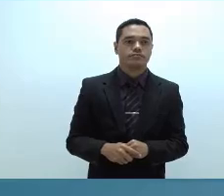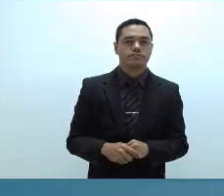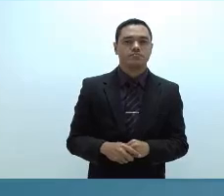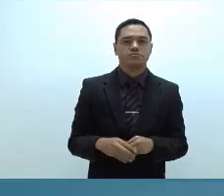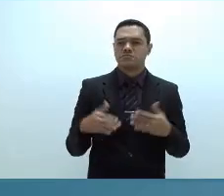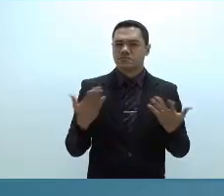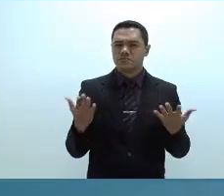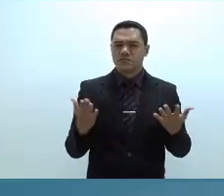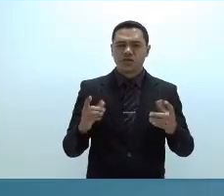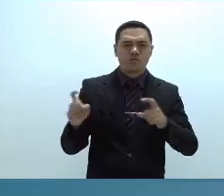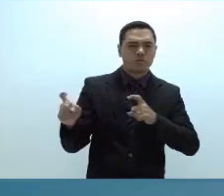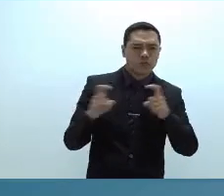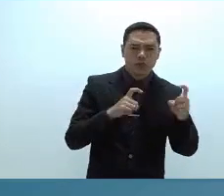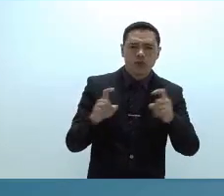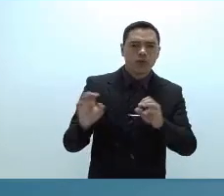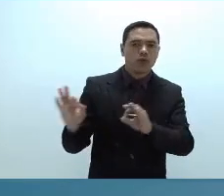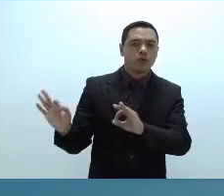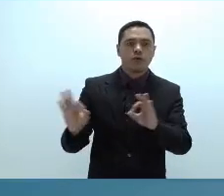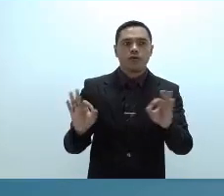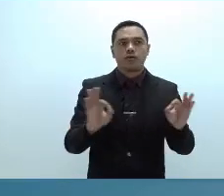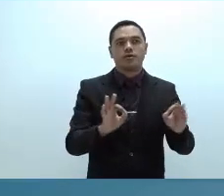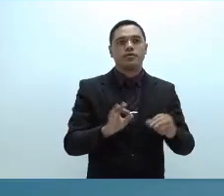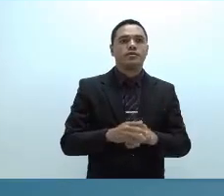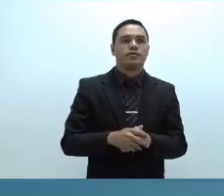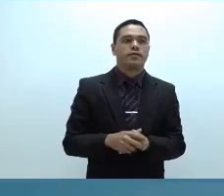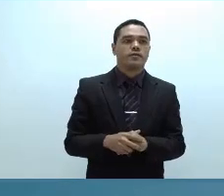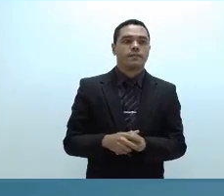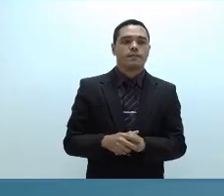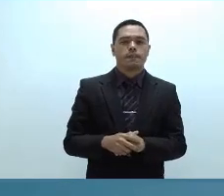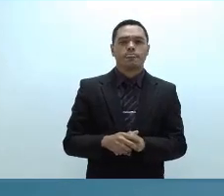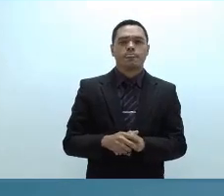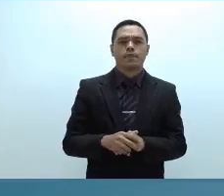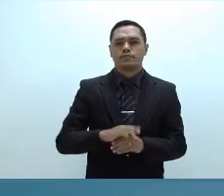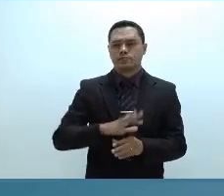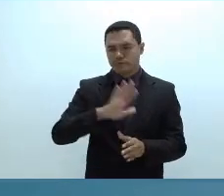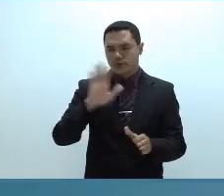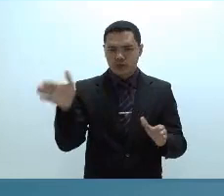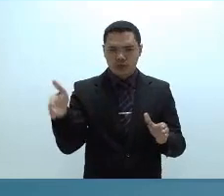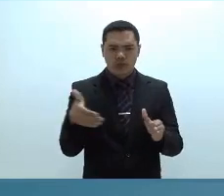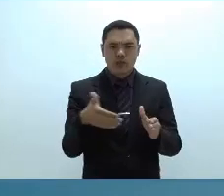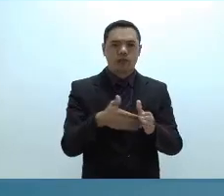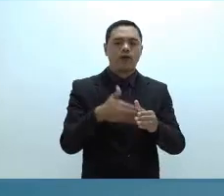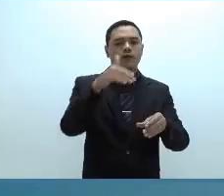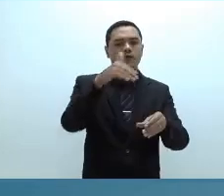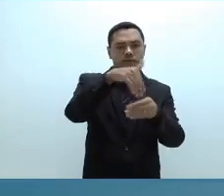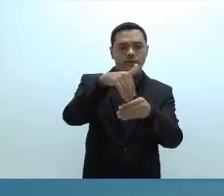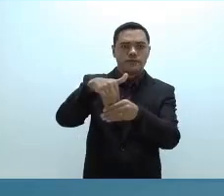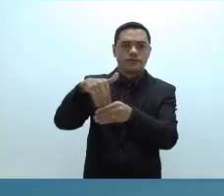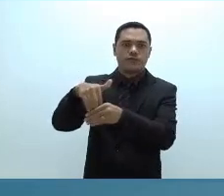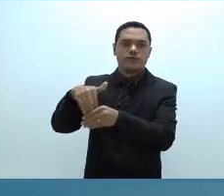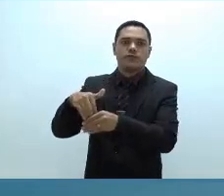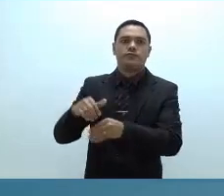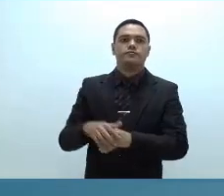Como ninguém discute, já escolheu o que foi o seu